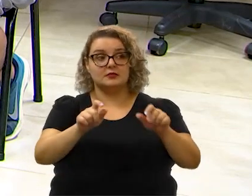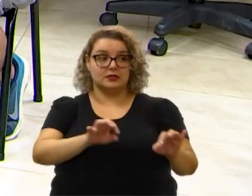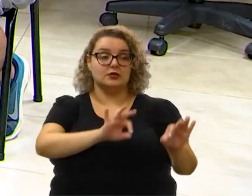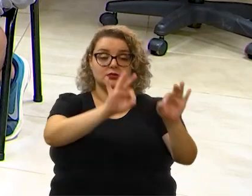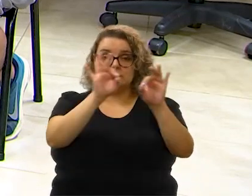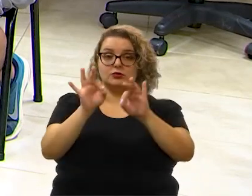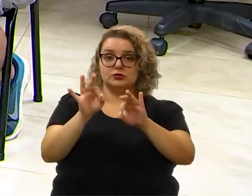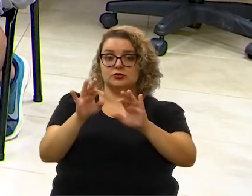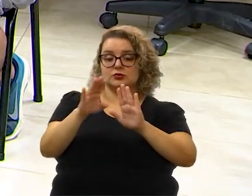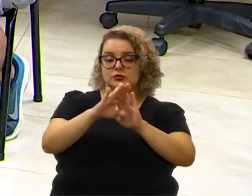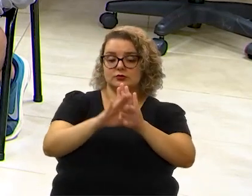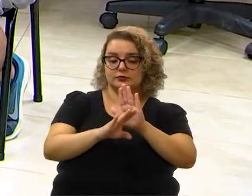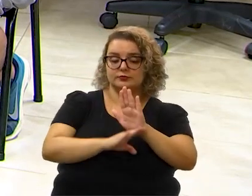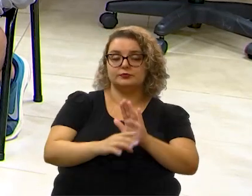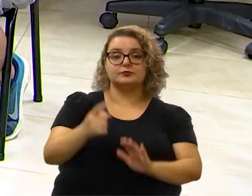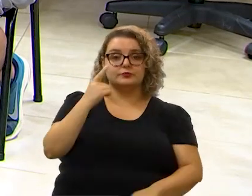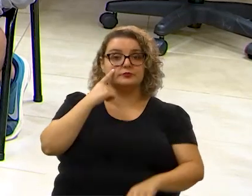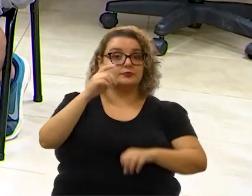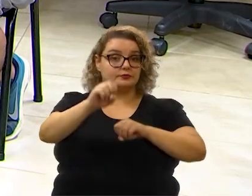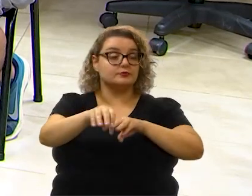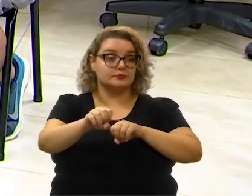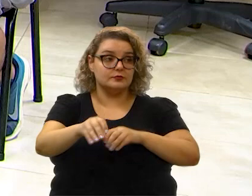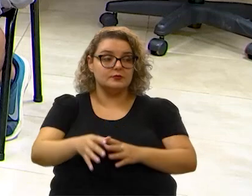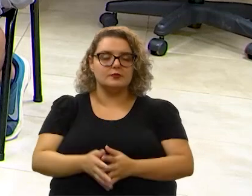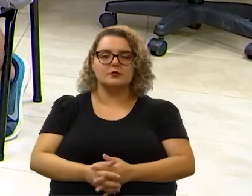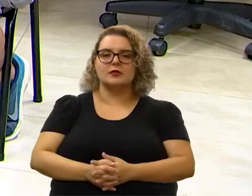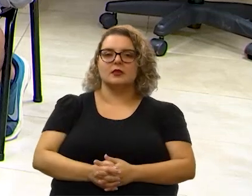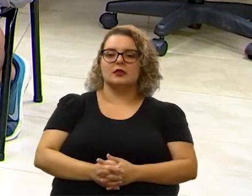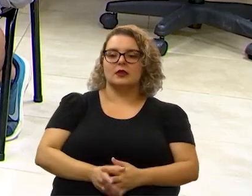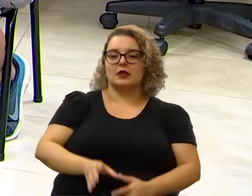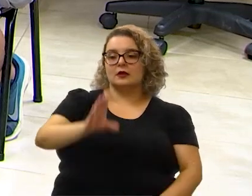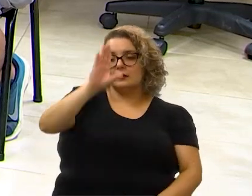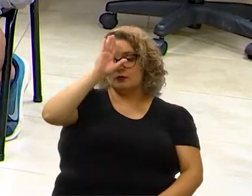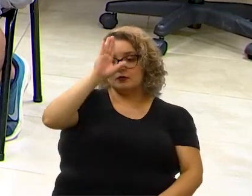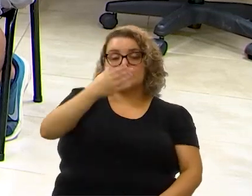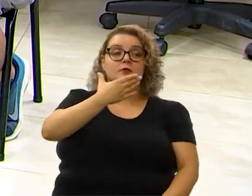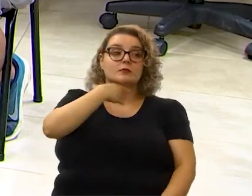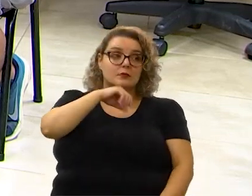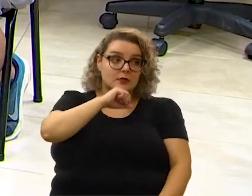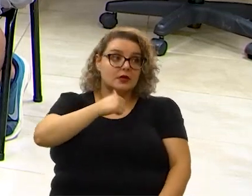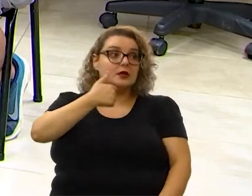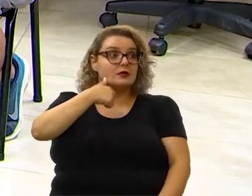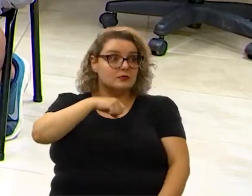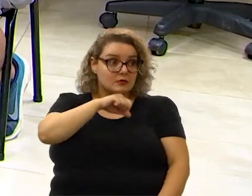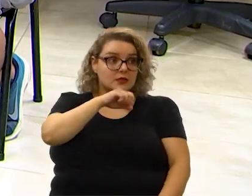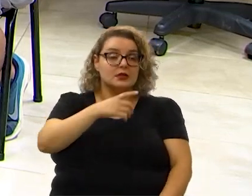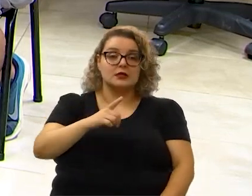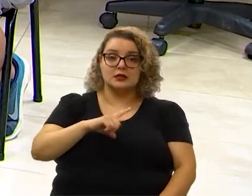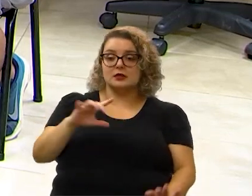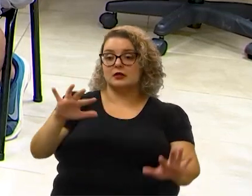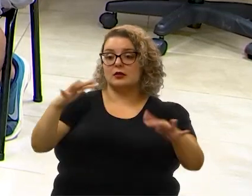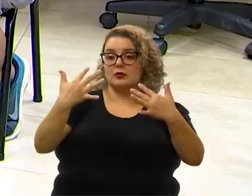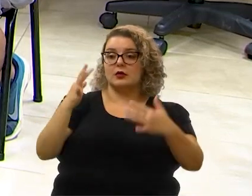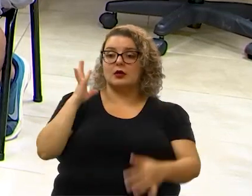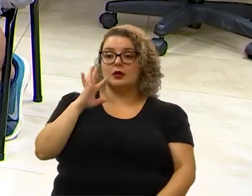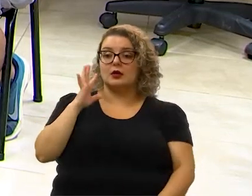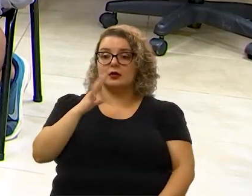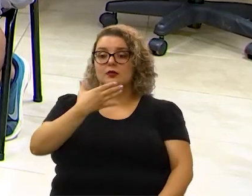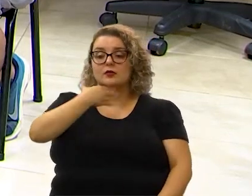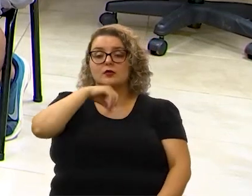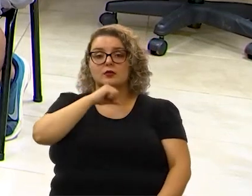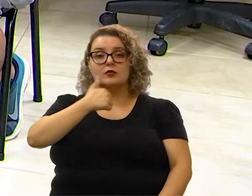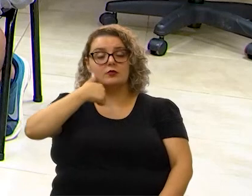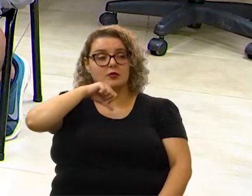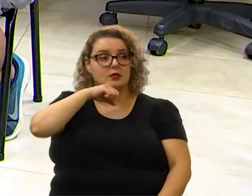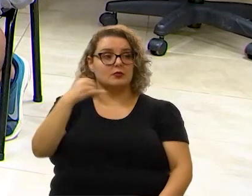gente acompanha o nosso quadro, não é? De Olho na Educação, principalmente os pais, não é? Tem uma audiência muito legal com